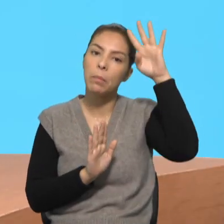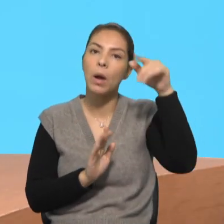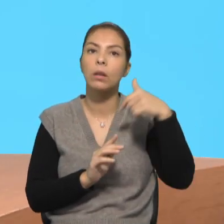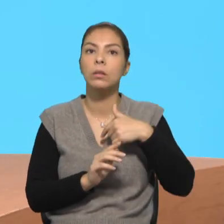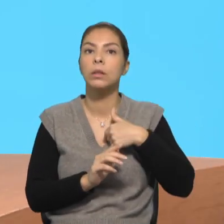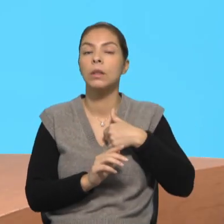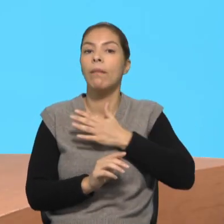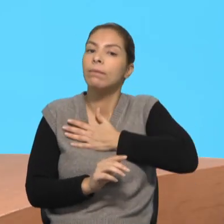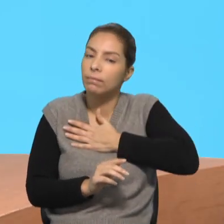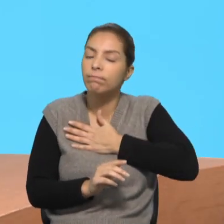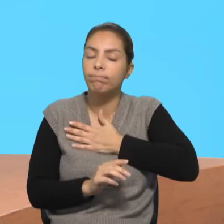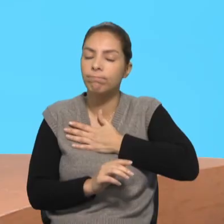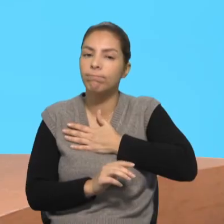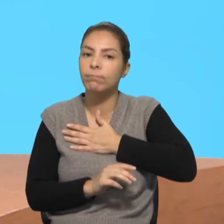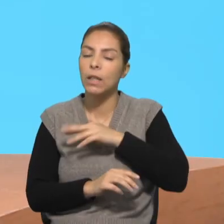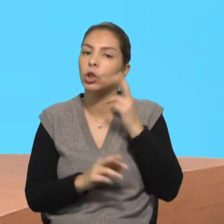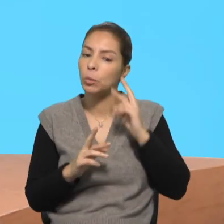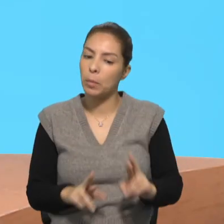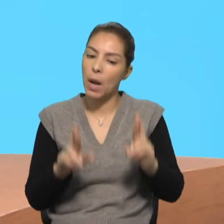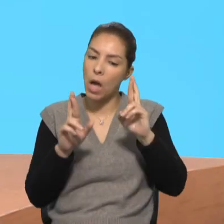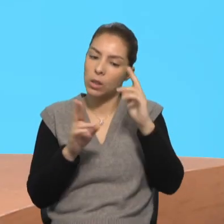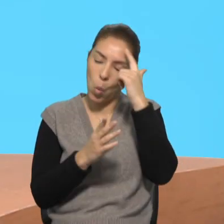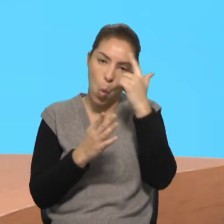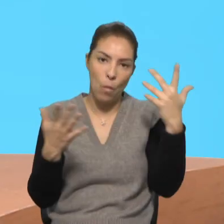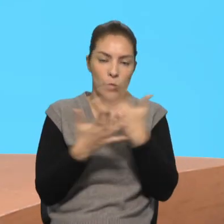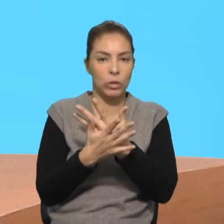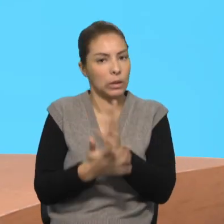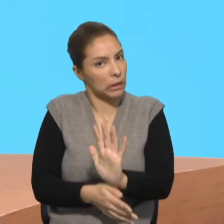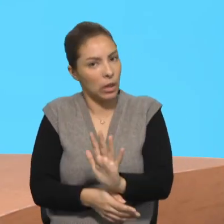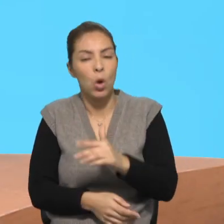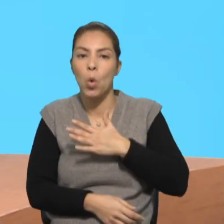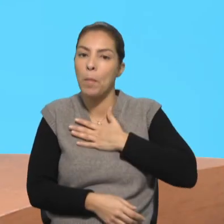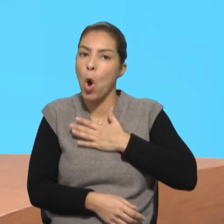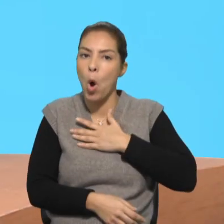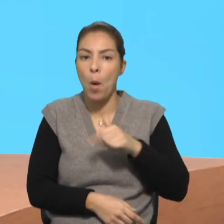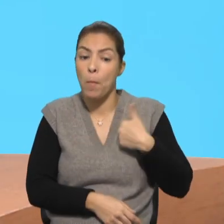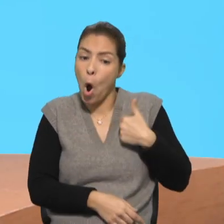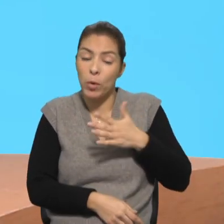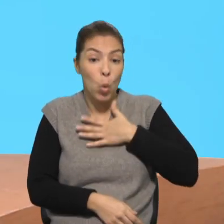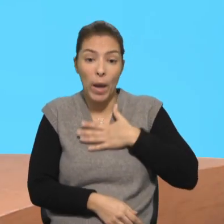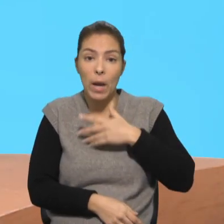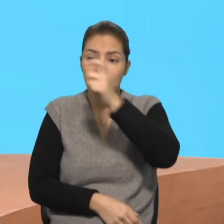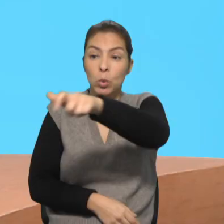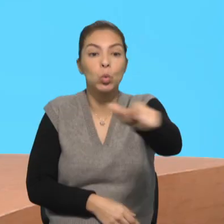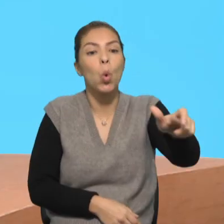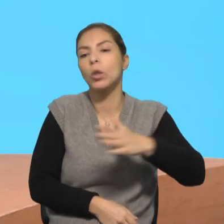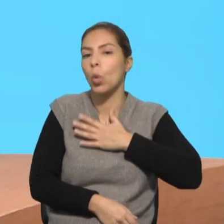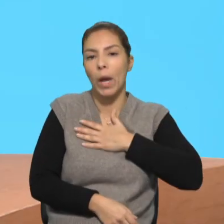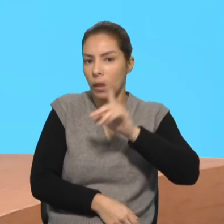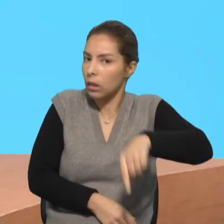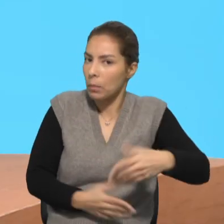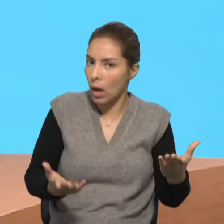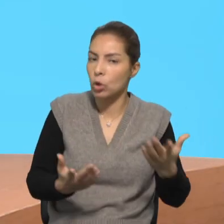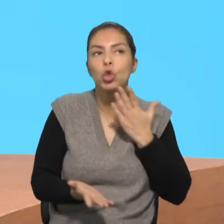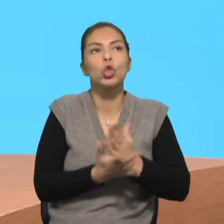Na bula a esperança não confunde. O Papa não quer e ninguém quer, não é preciso só o Papa não querer. Acho que não